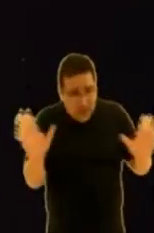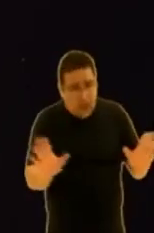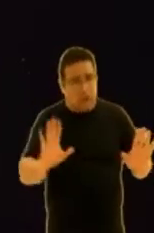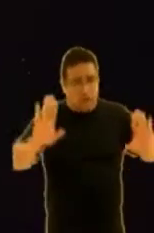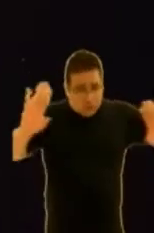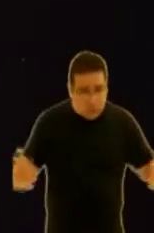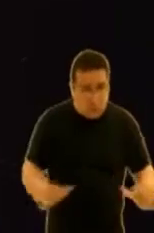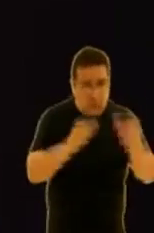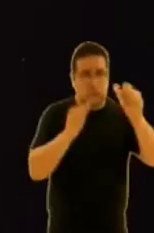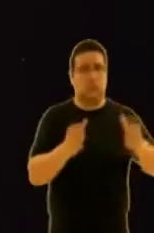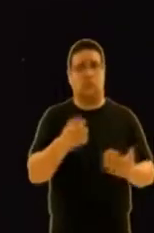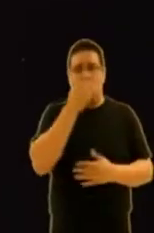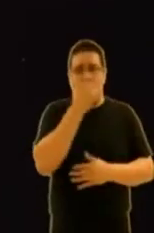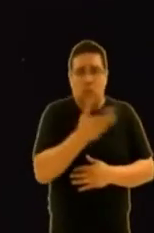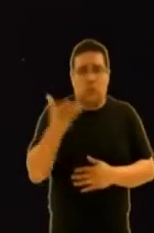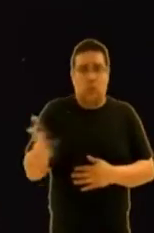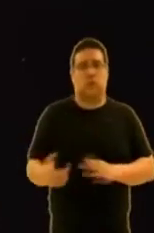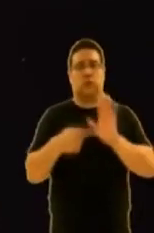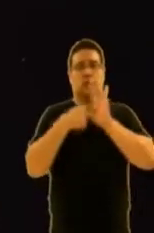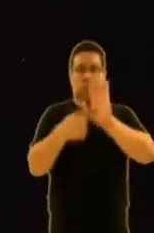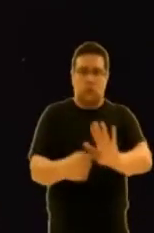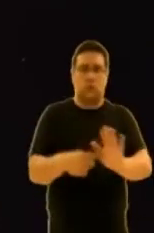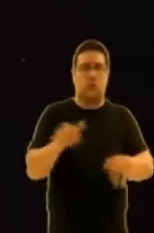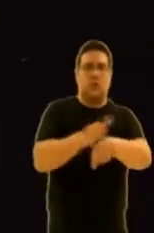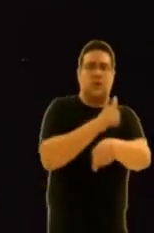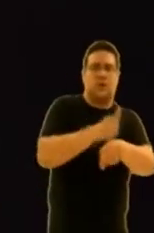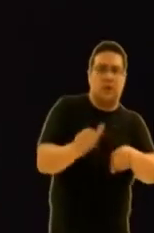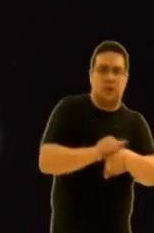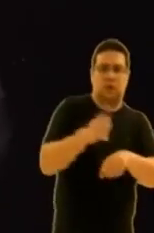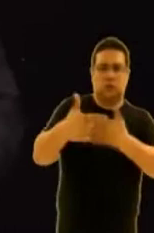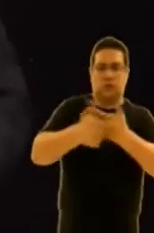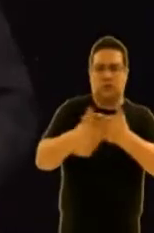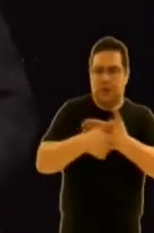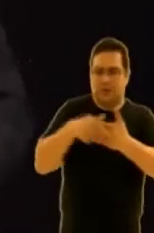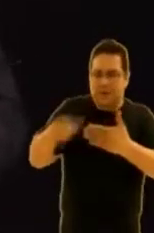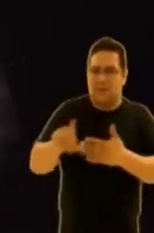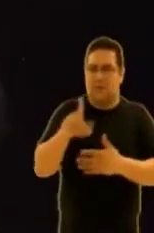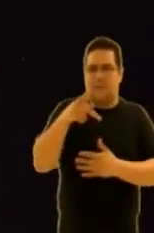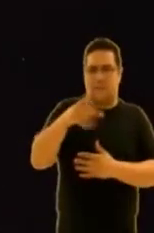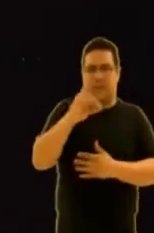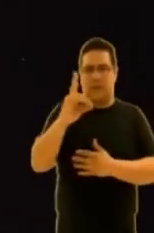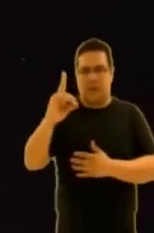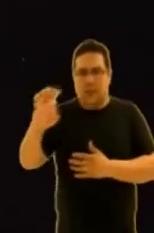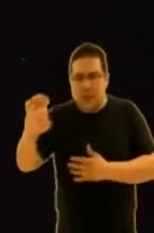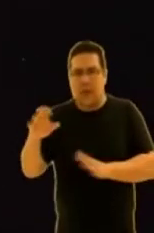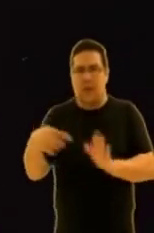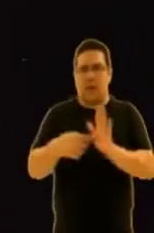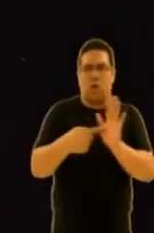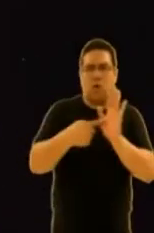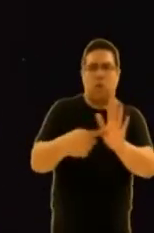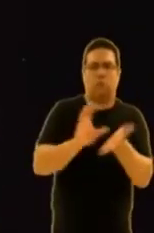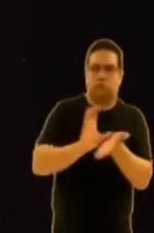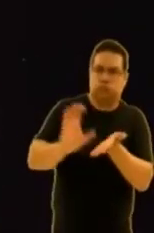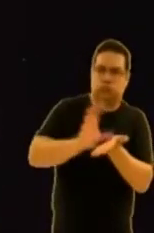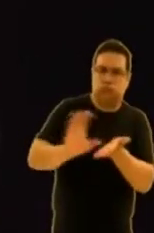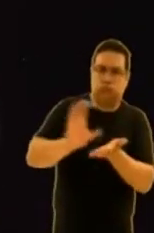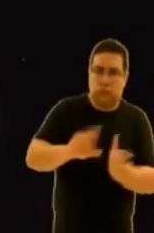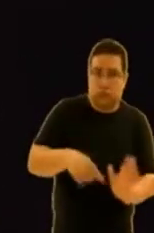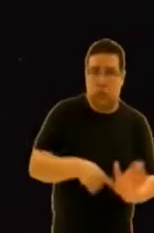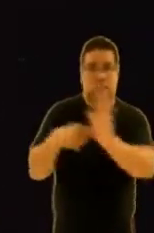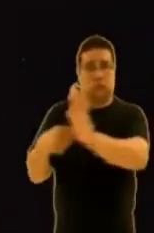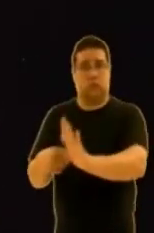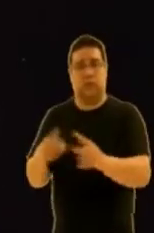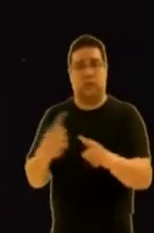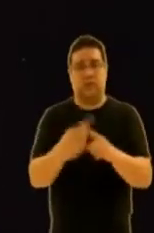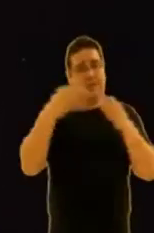superado e está claro o papel estratégico do PDDE no financiamento complementar. Obviamente, ele